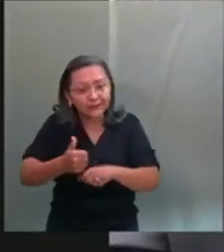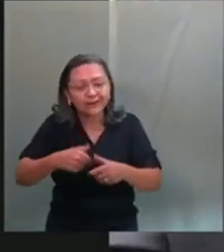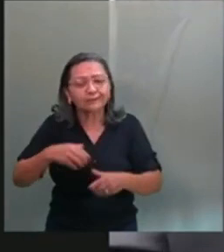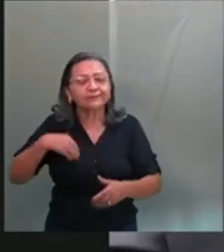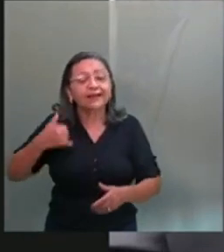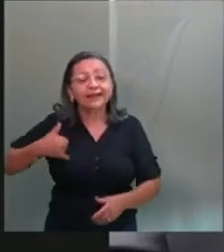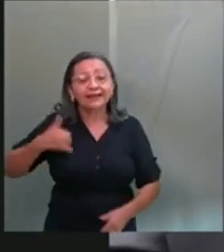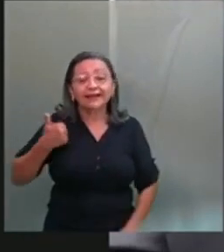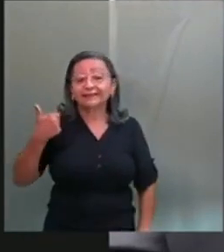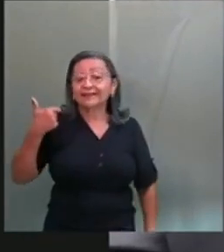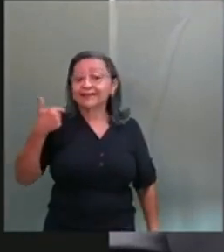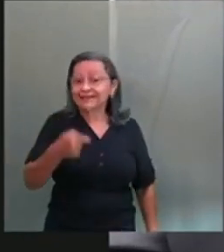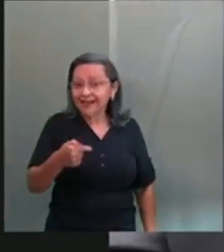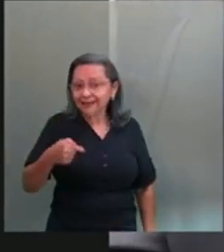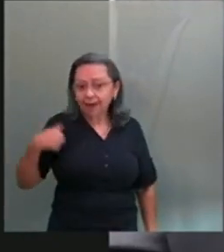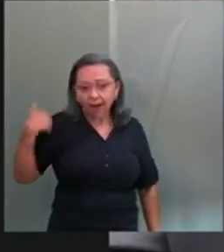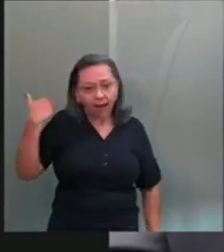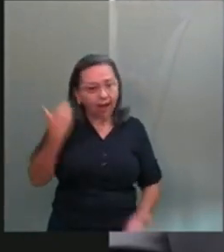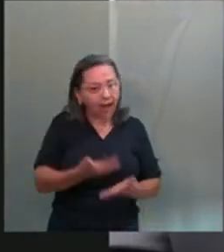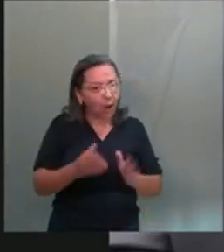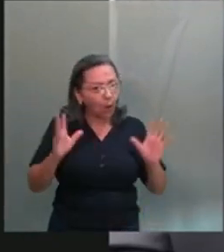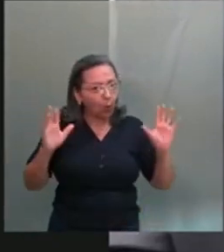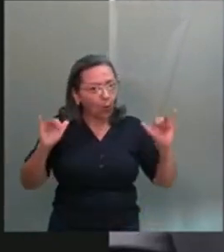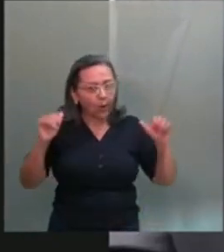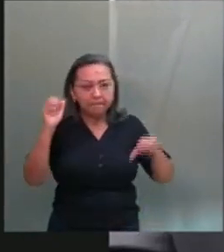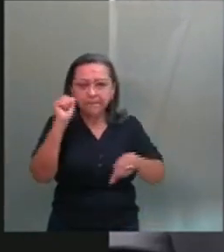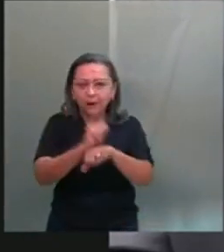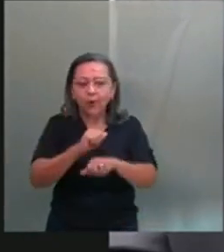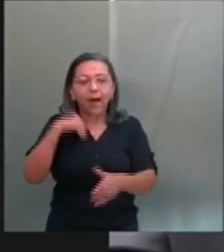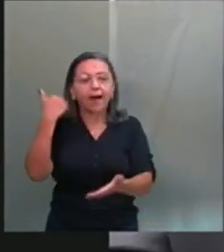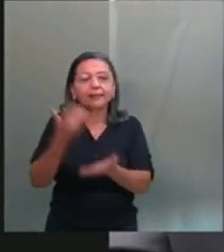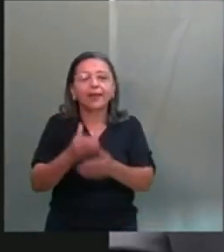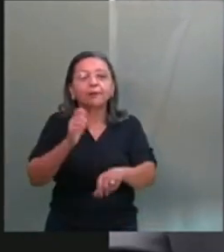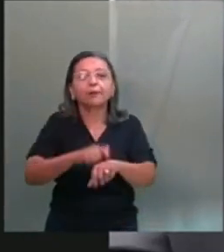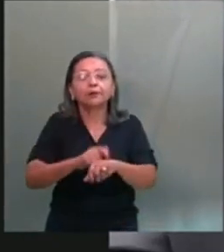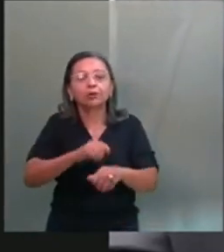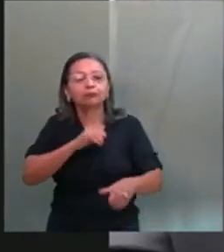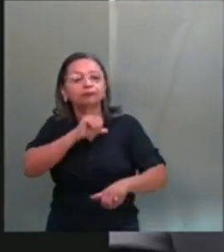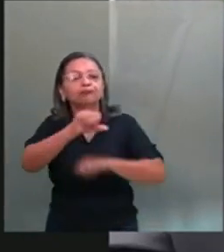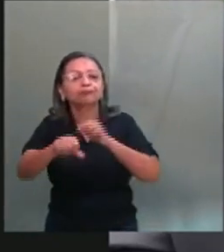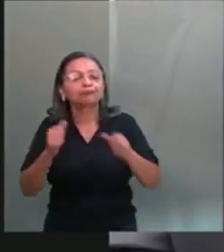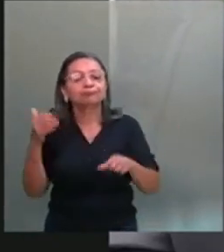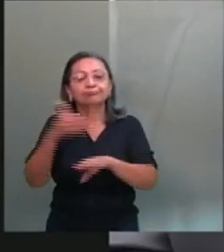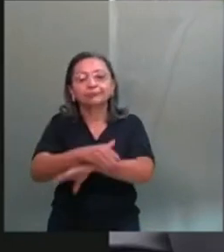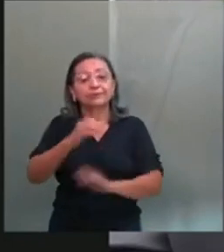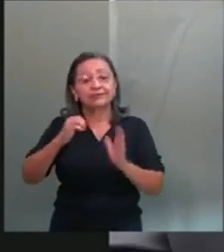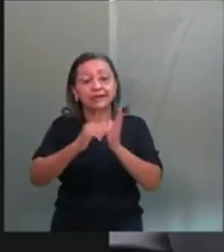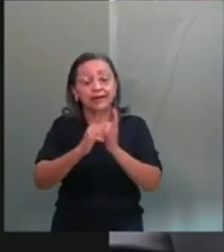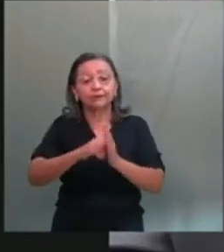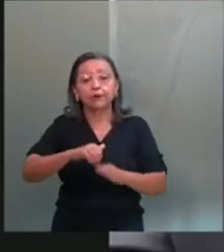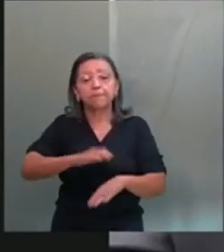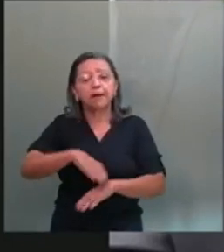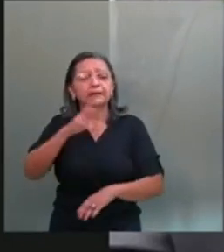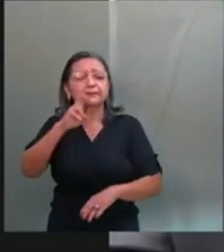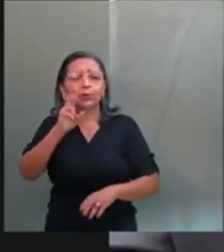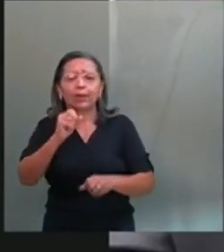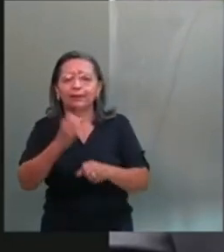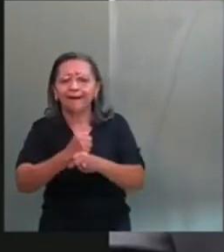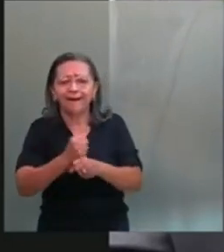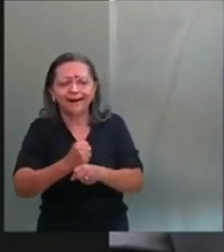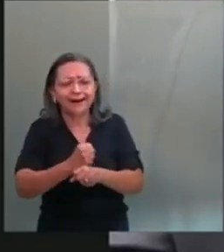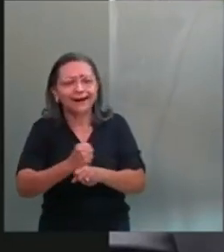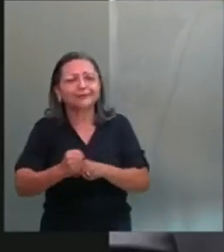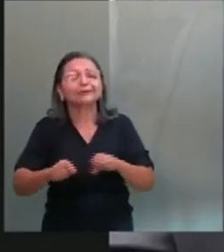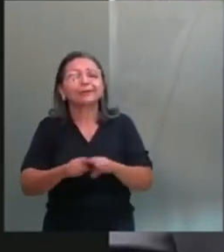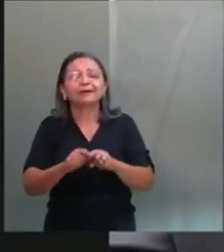os 17 anos, nunca parando até o momento em que cheguei ao Senado, por mais de 50 anos, além